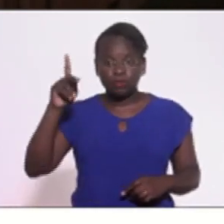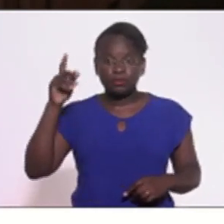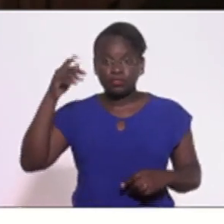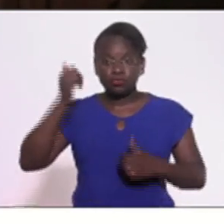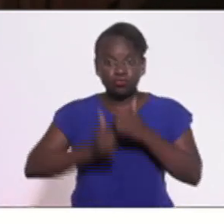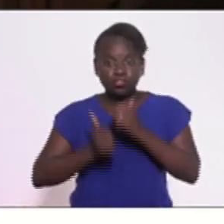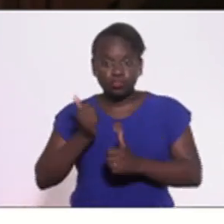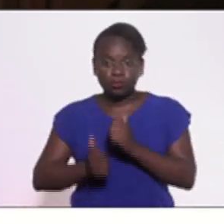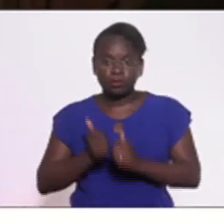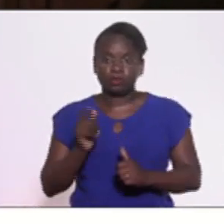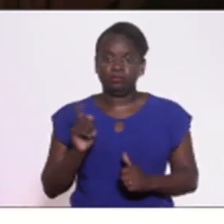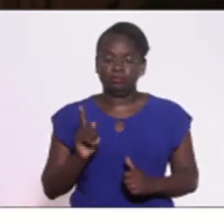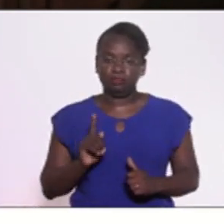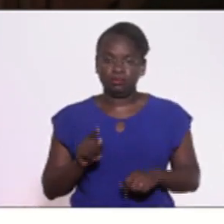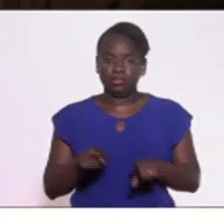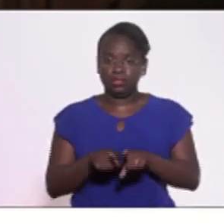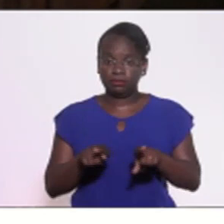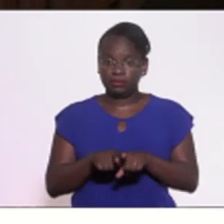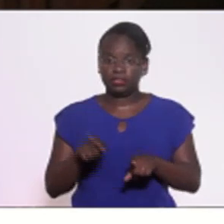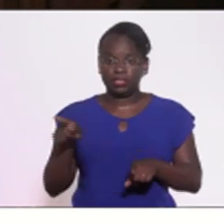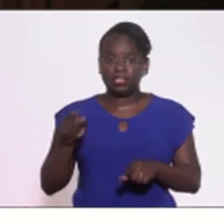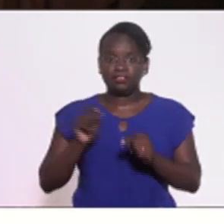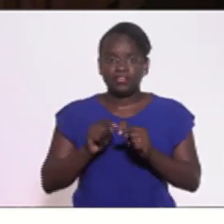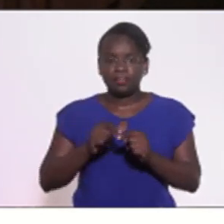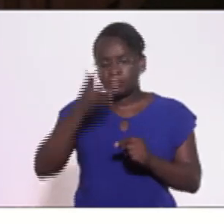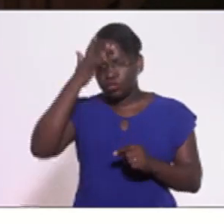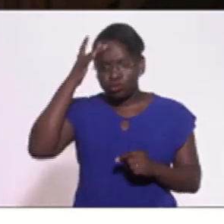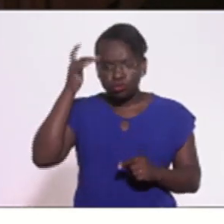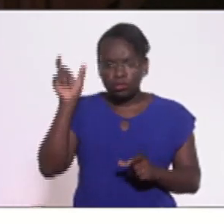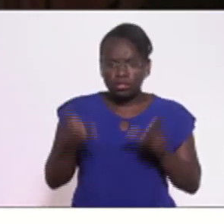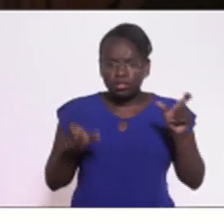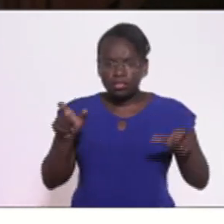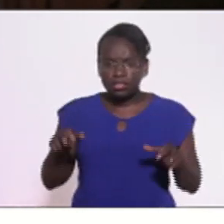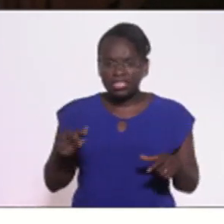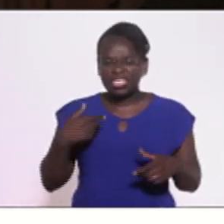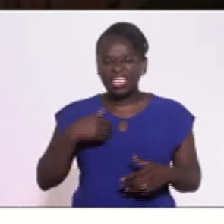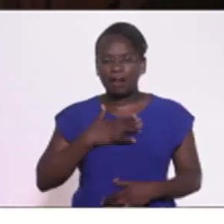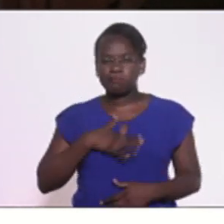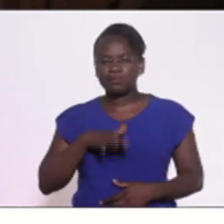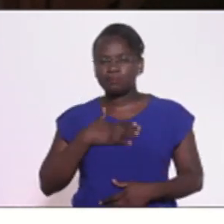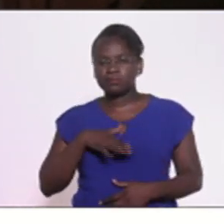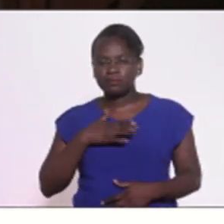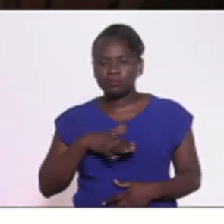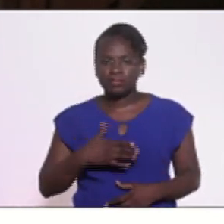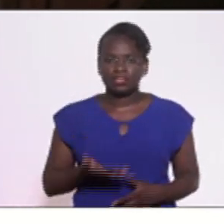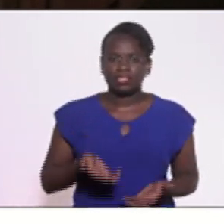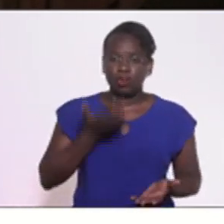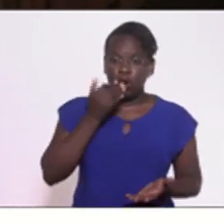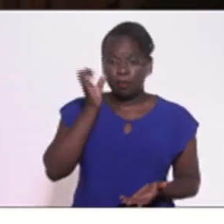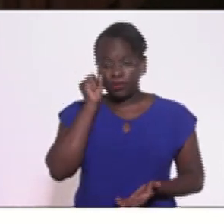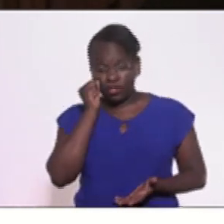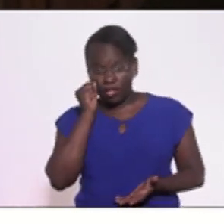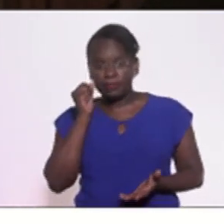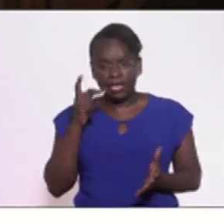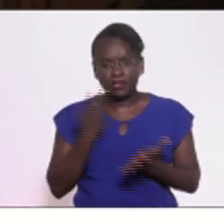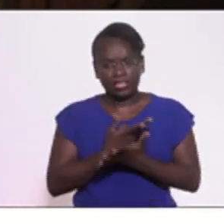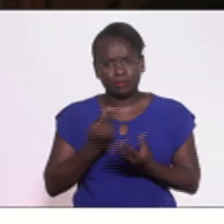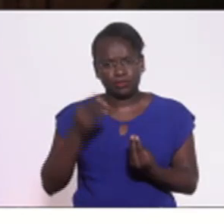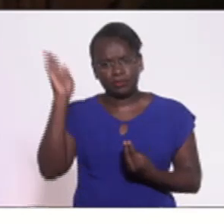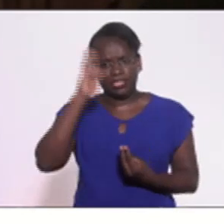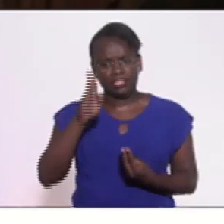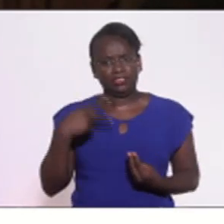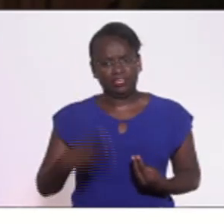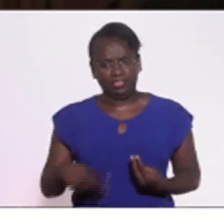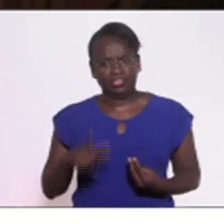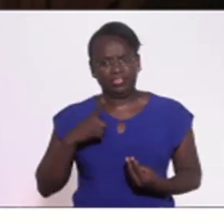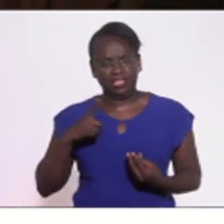futebol. Ele fez jogadores come e dorme, que é o tipo de coisa que acontece no Brasil hoje em